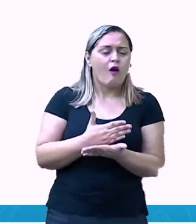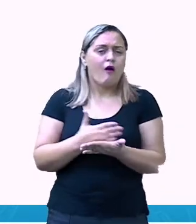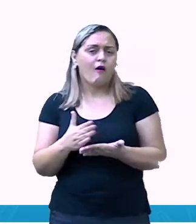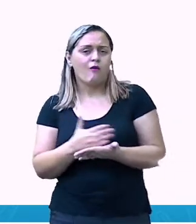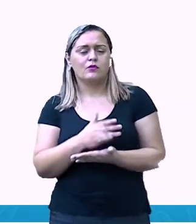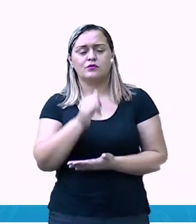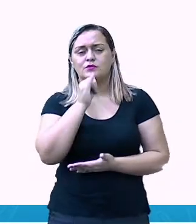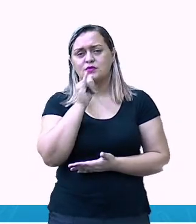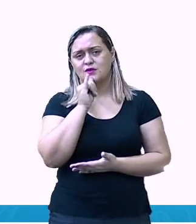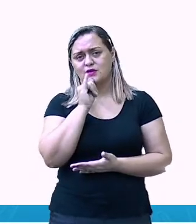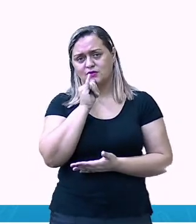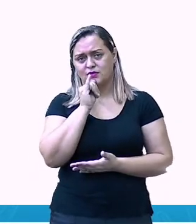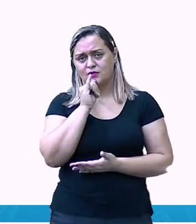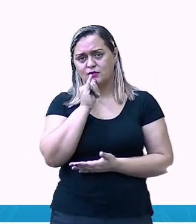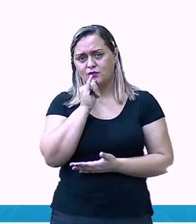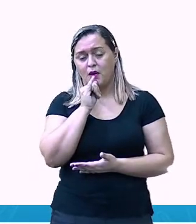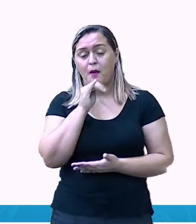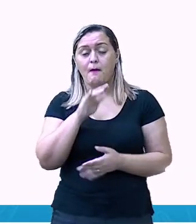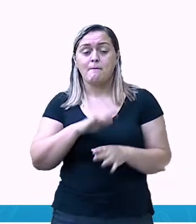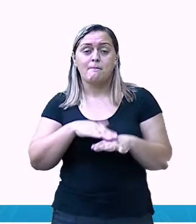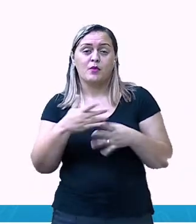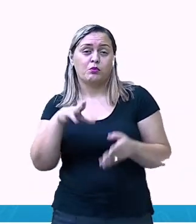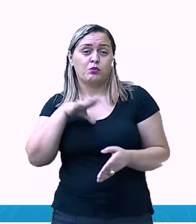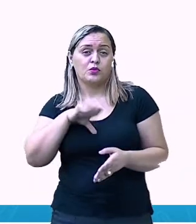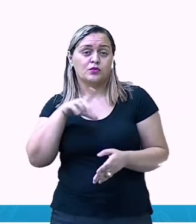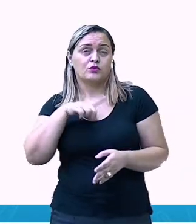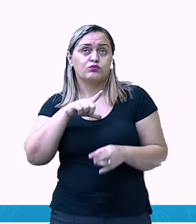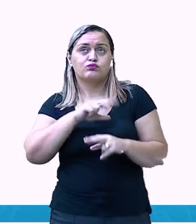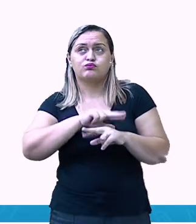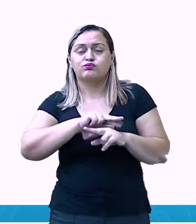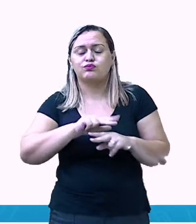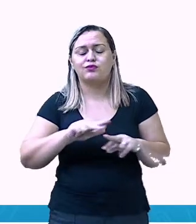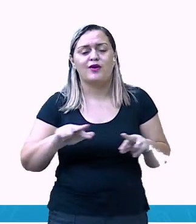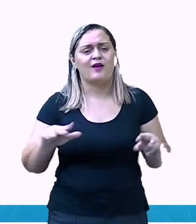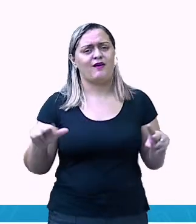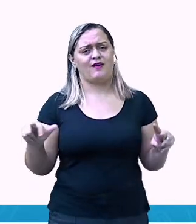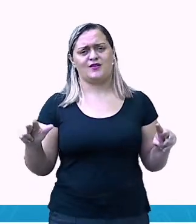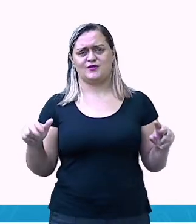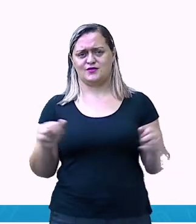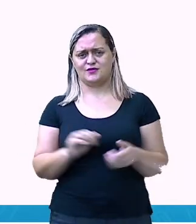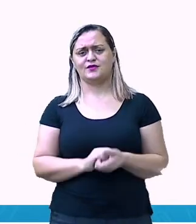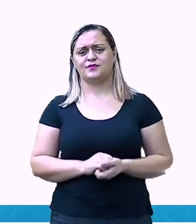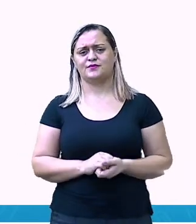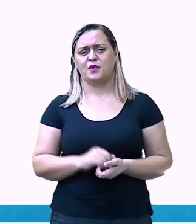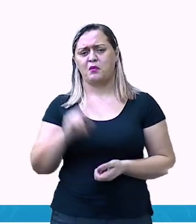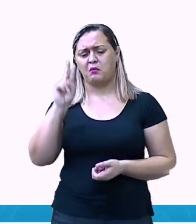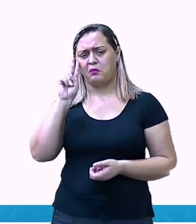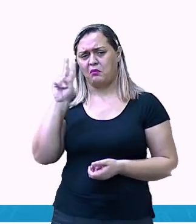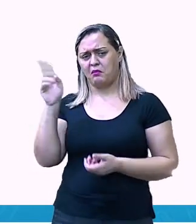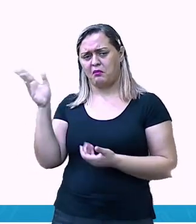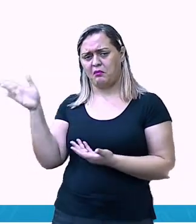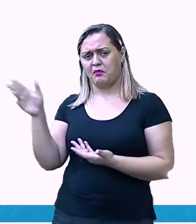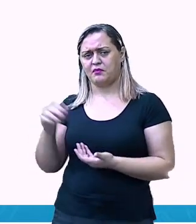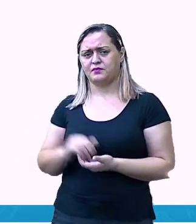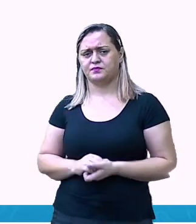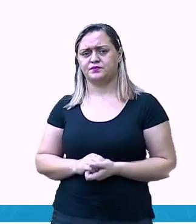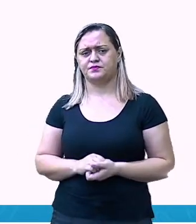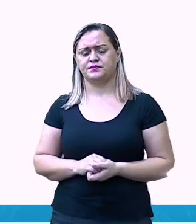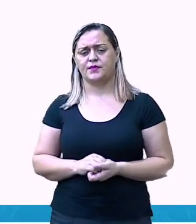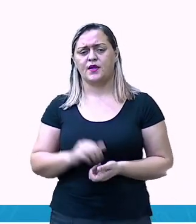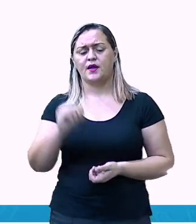exemplo, palavras, né? O an, olha lá, vou colocar aqui, a gente vai falar alguma palavra com